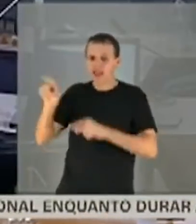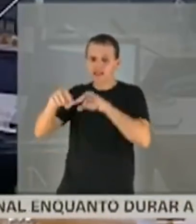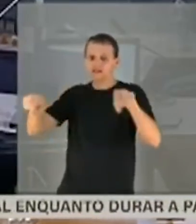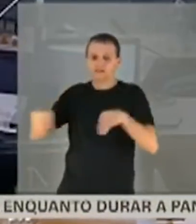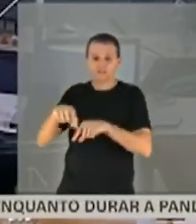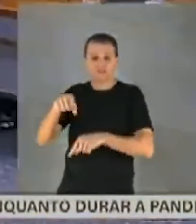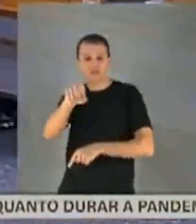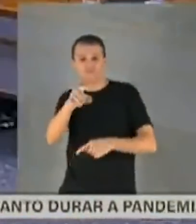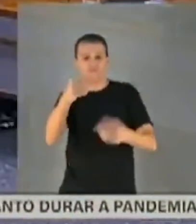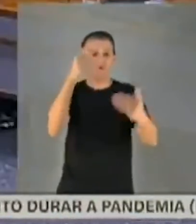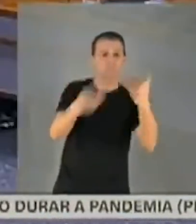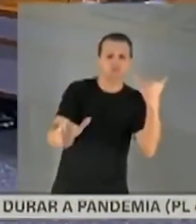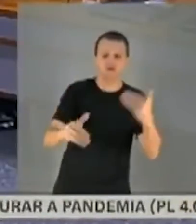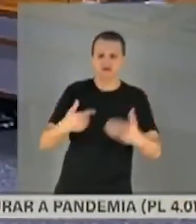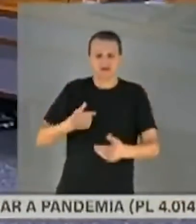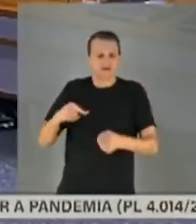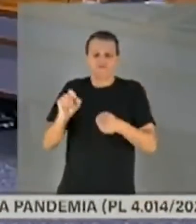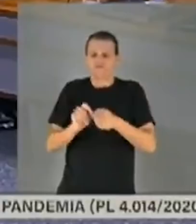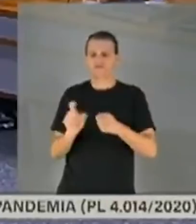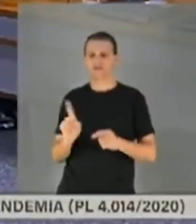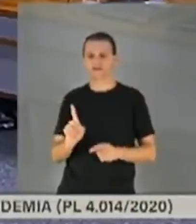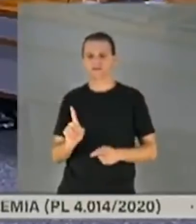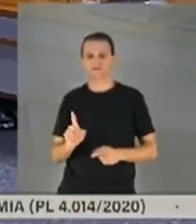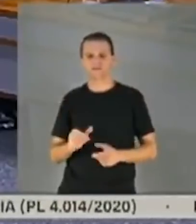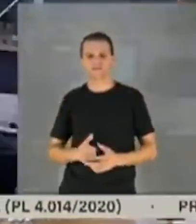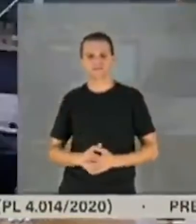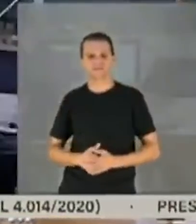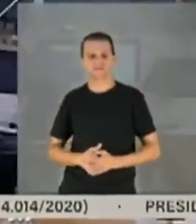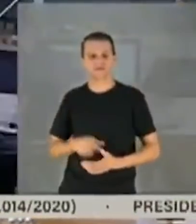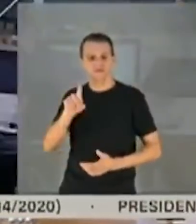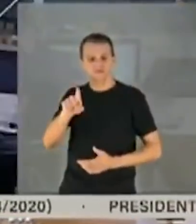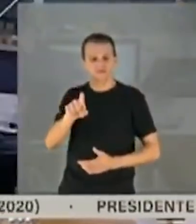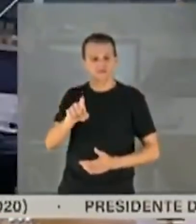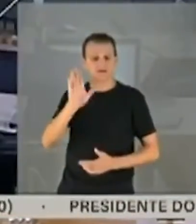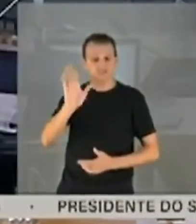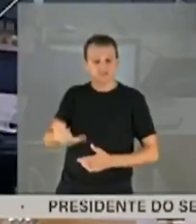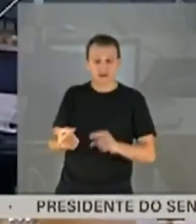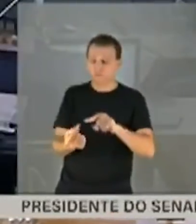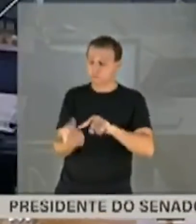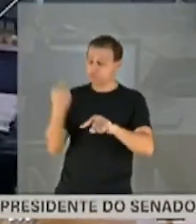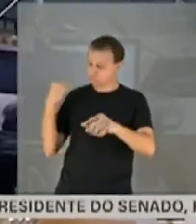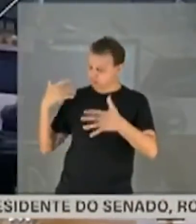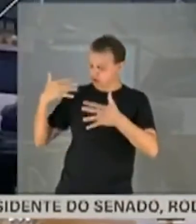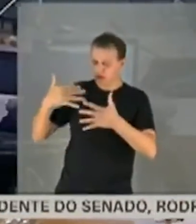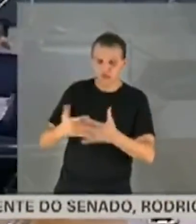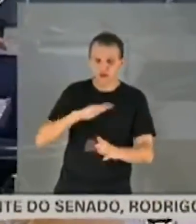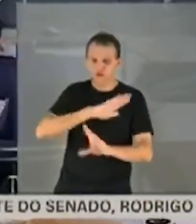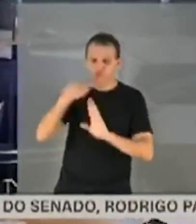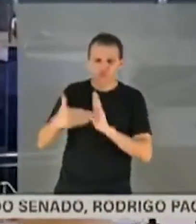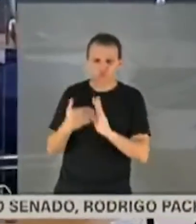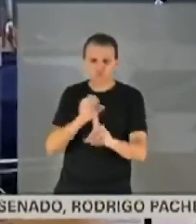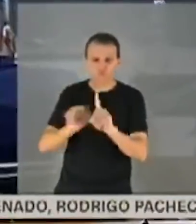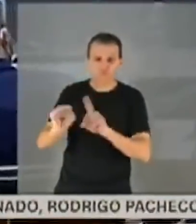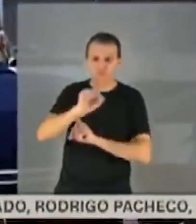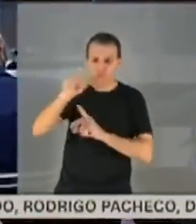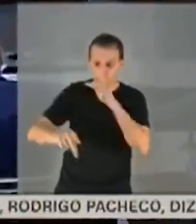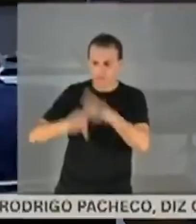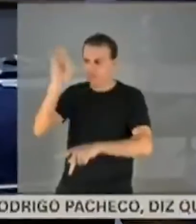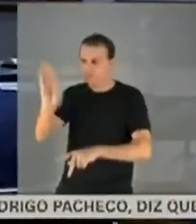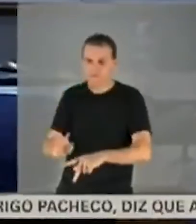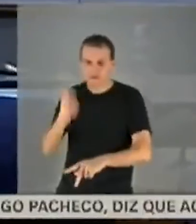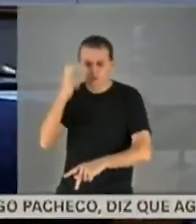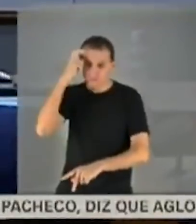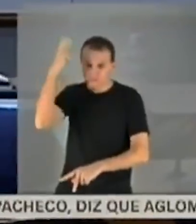vamos colocar eu não fiz essa vossa excelência Desde o Primeiro Momento toda a sociedade brasileira que têm